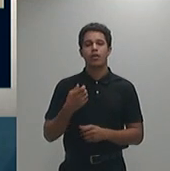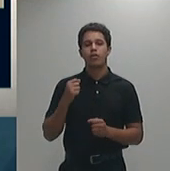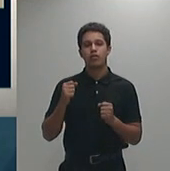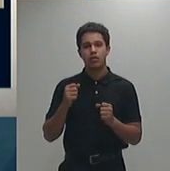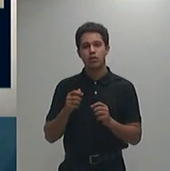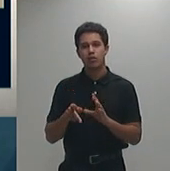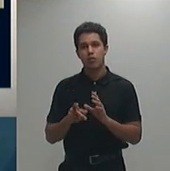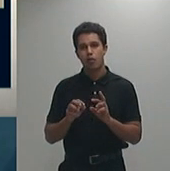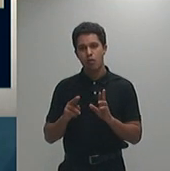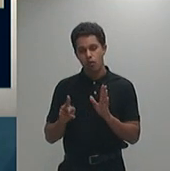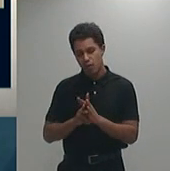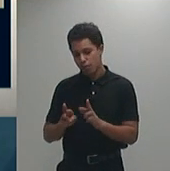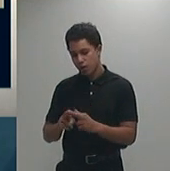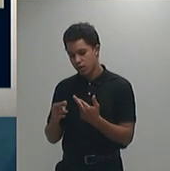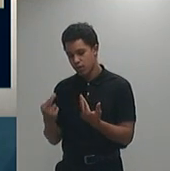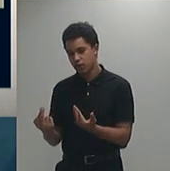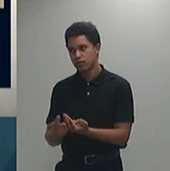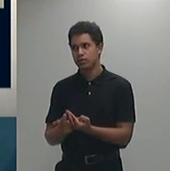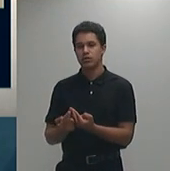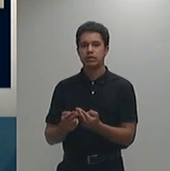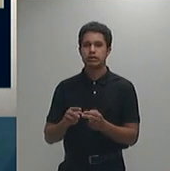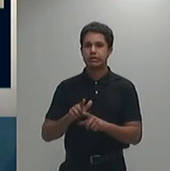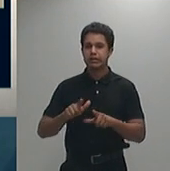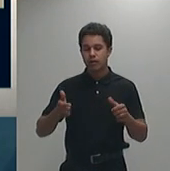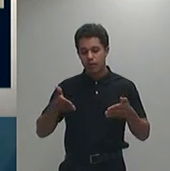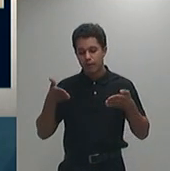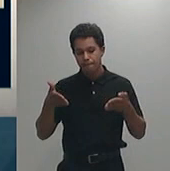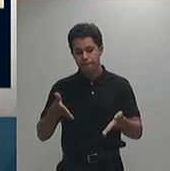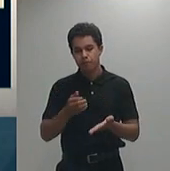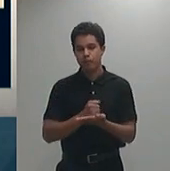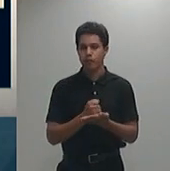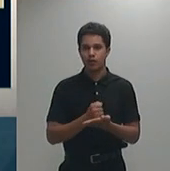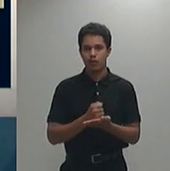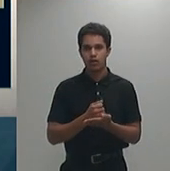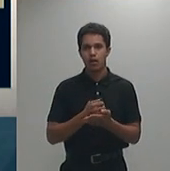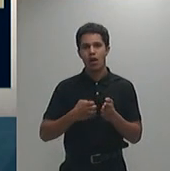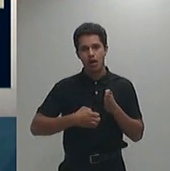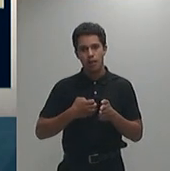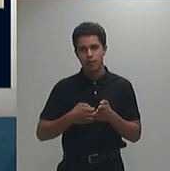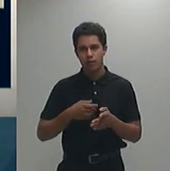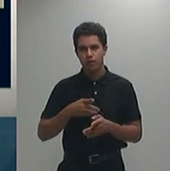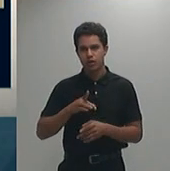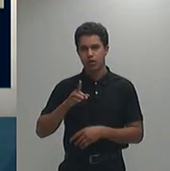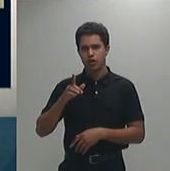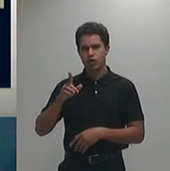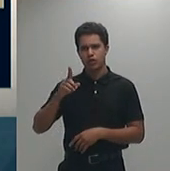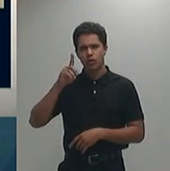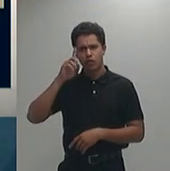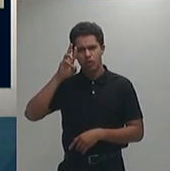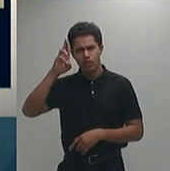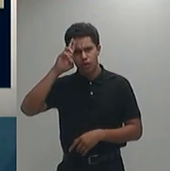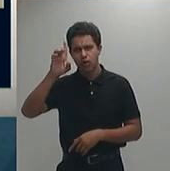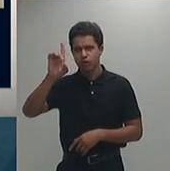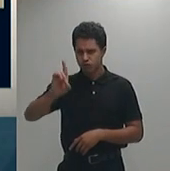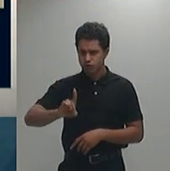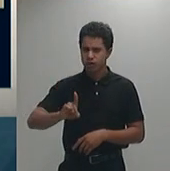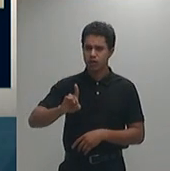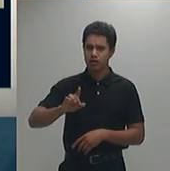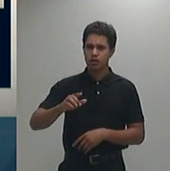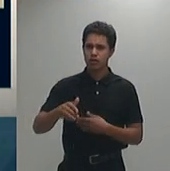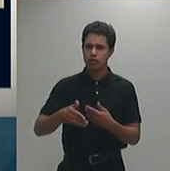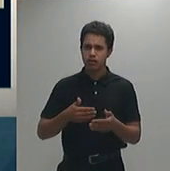sem a participação dos controladores a companhia titular do direito em discussão e portanto sobre quem recairia os efeitos da coisa julgada